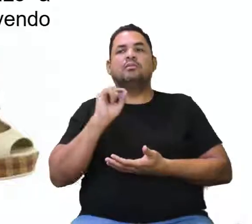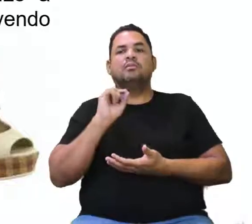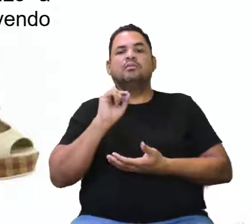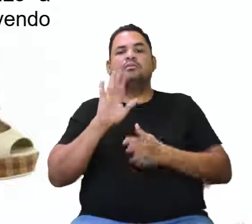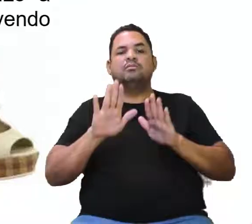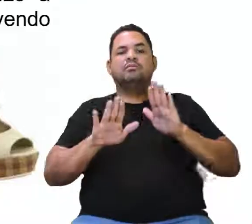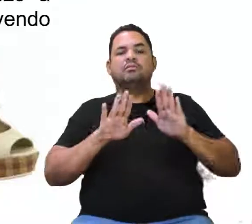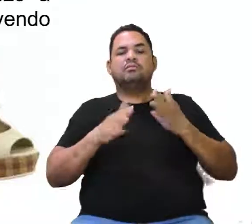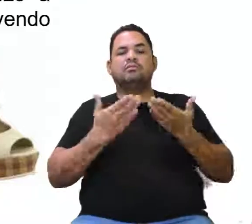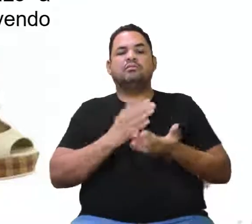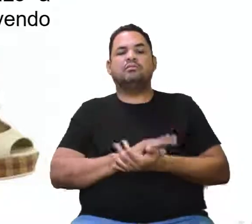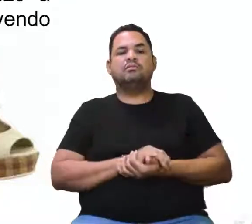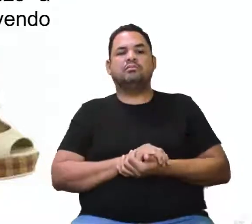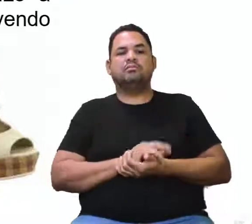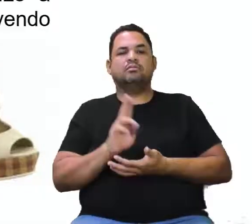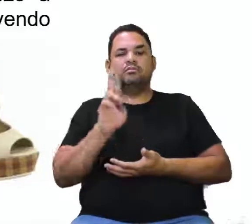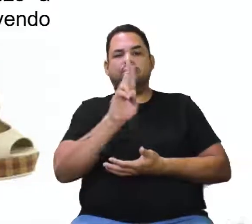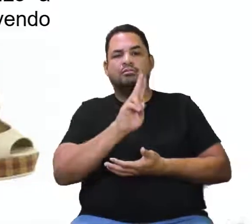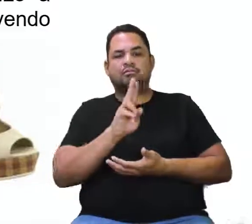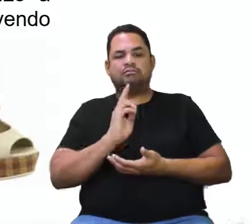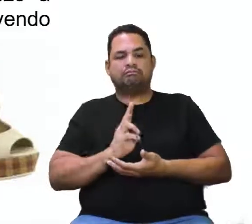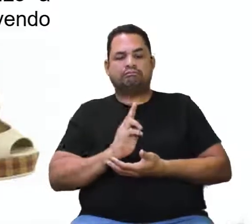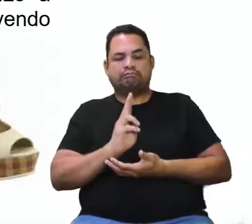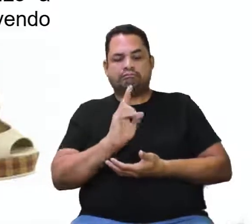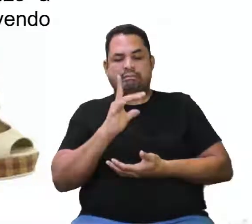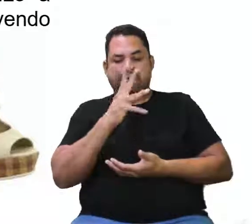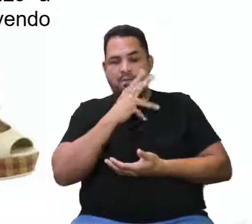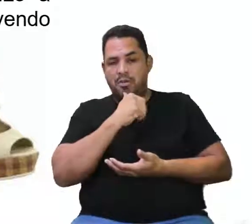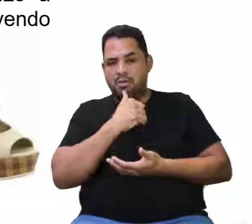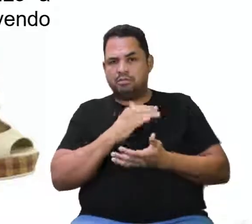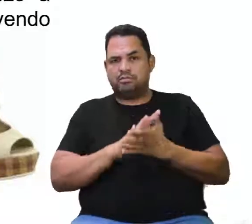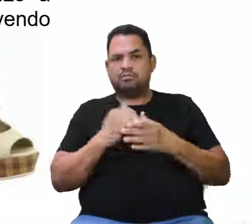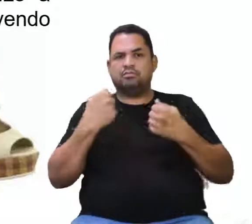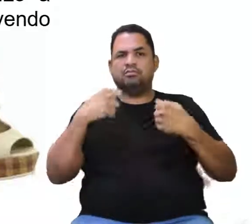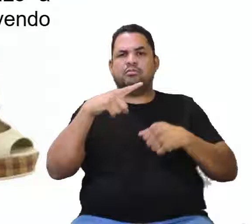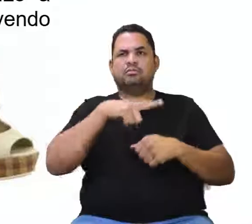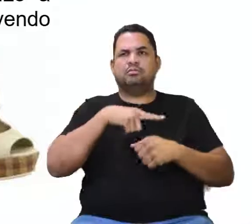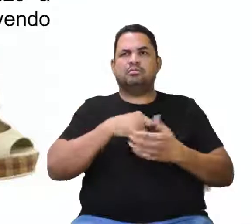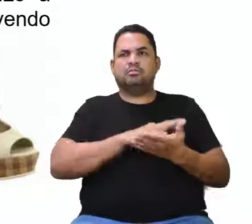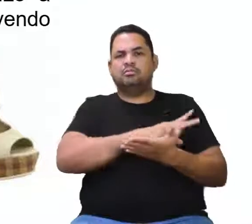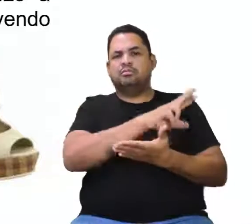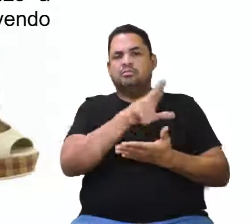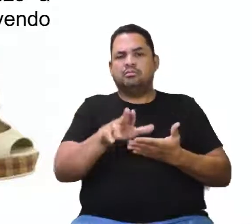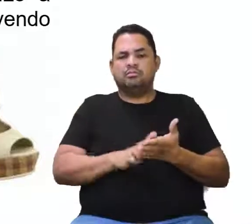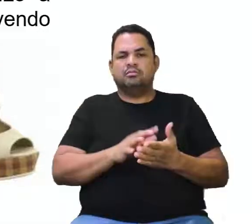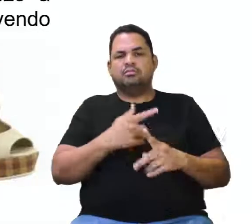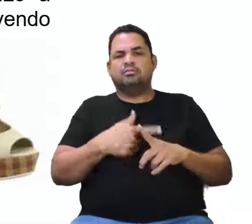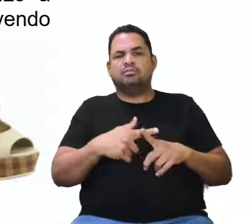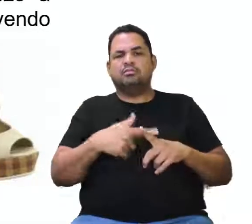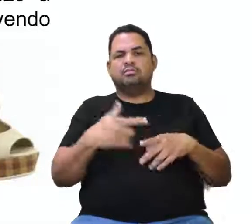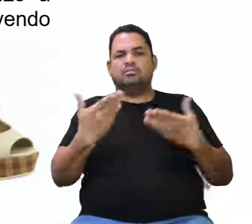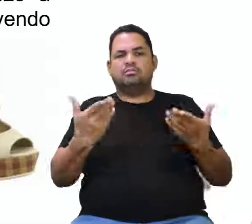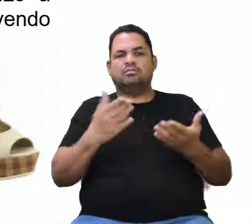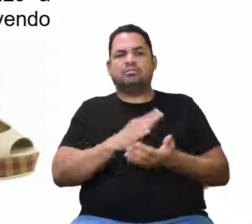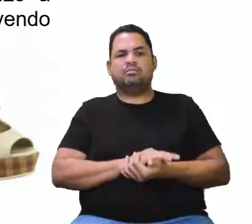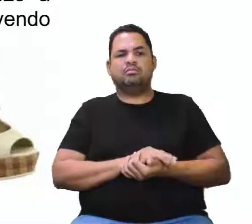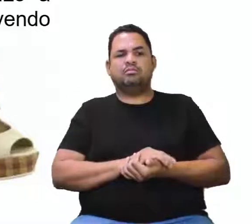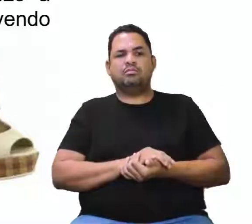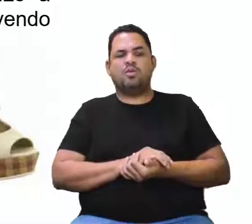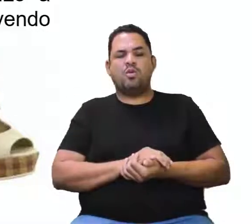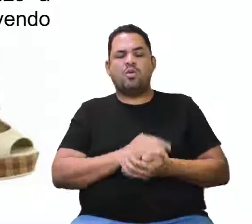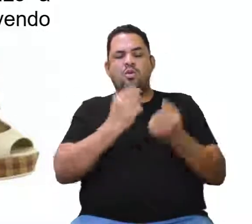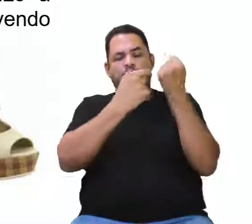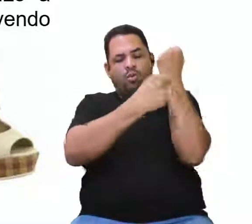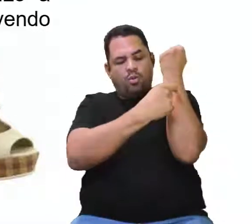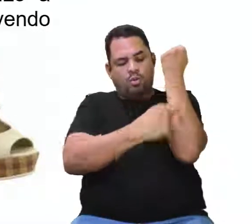que cuidar? O uso prolongado do salto pode causar aí vários problemas, né? De